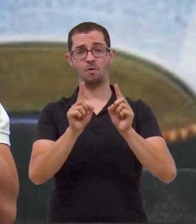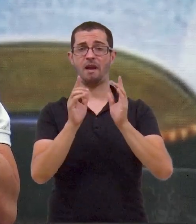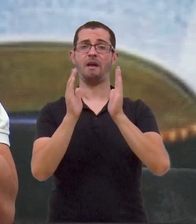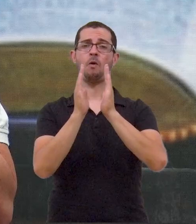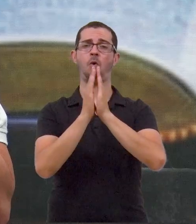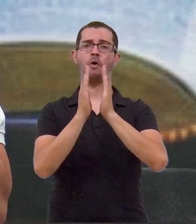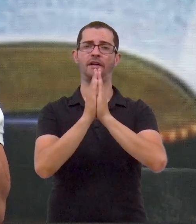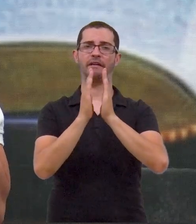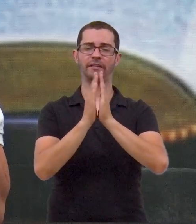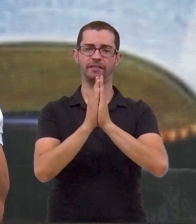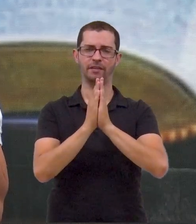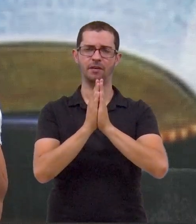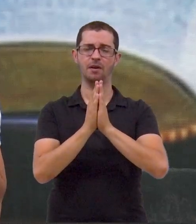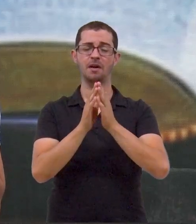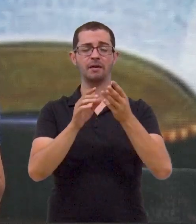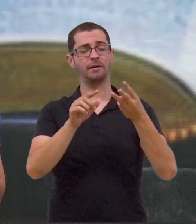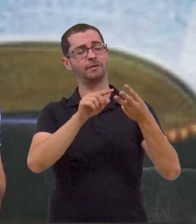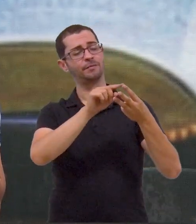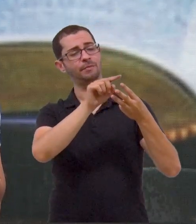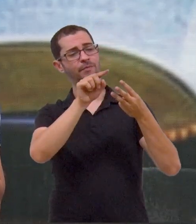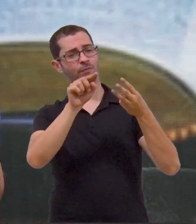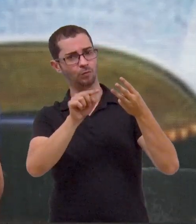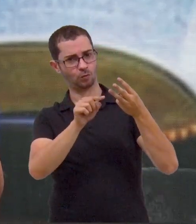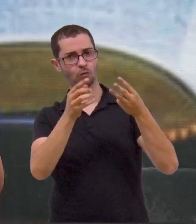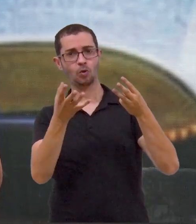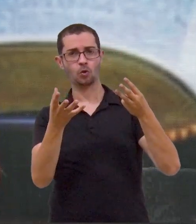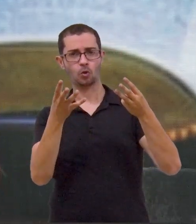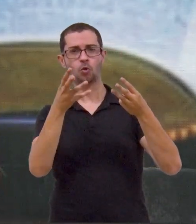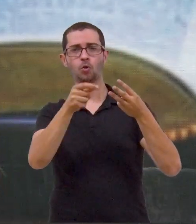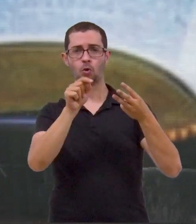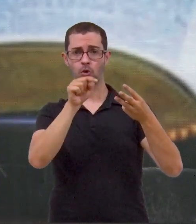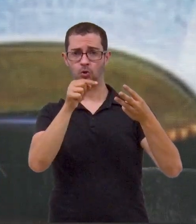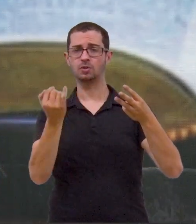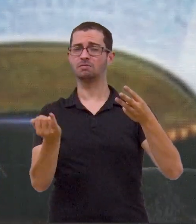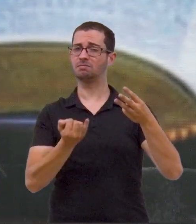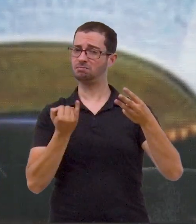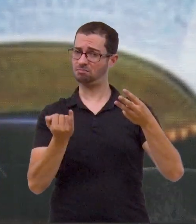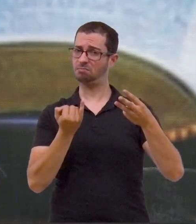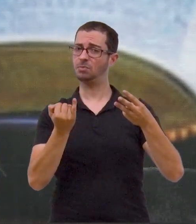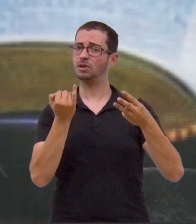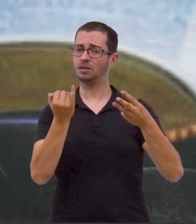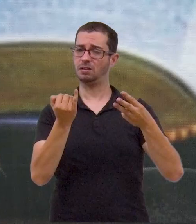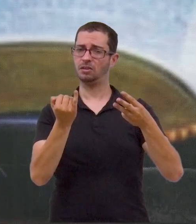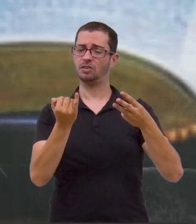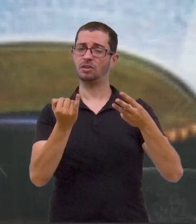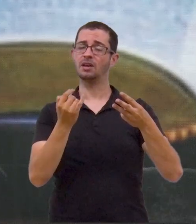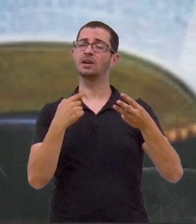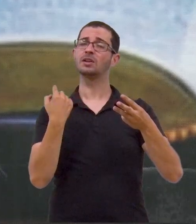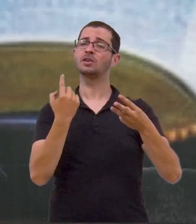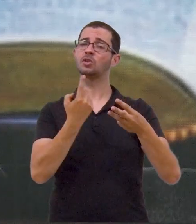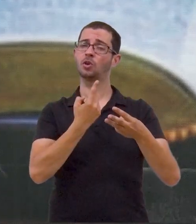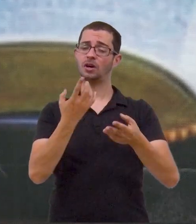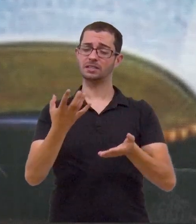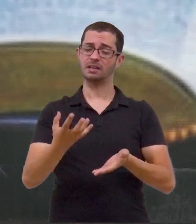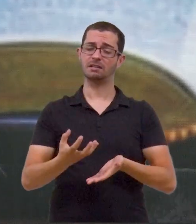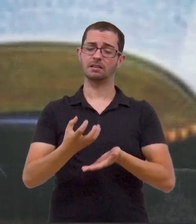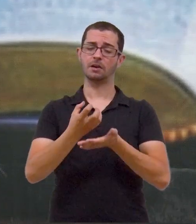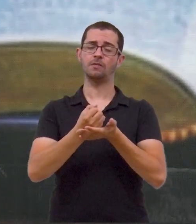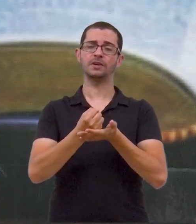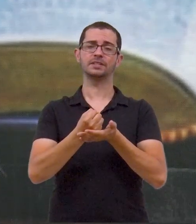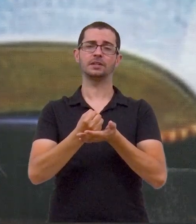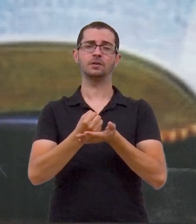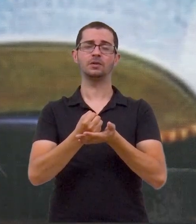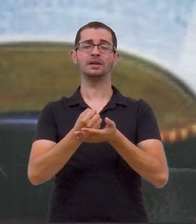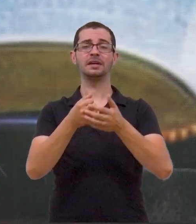oração, ainda que todos estes elementos sejam importantes. A nossa salvação,